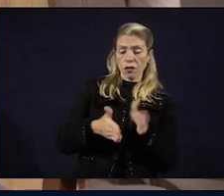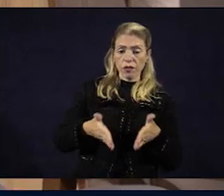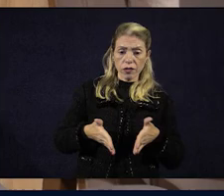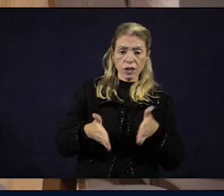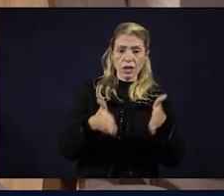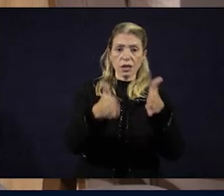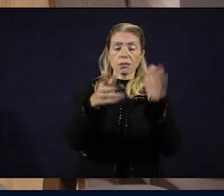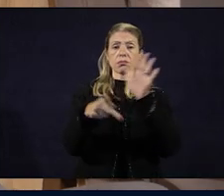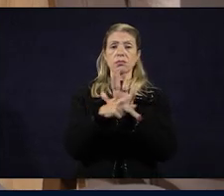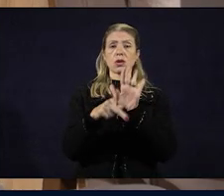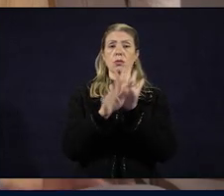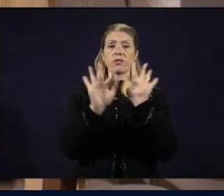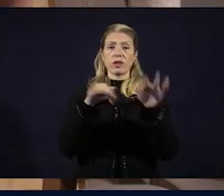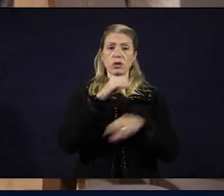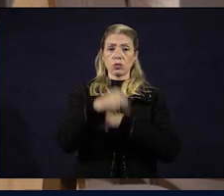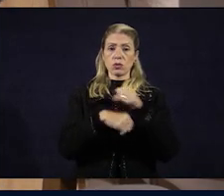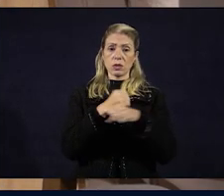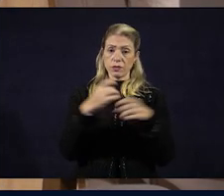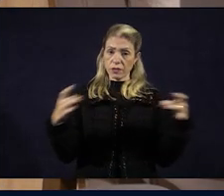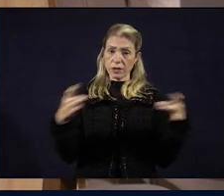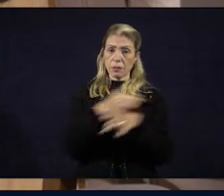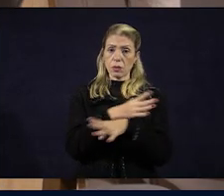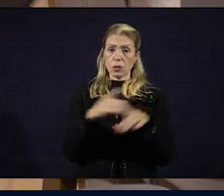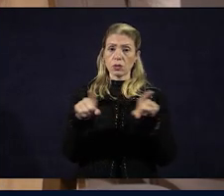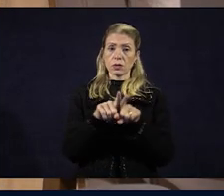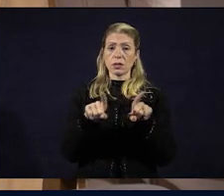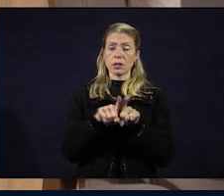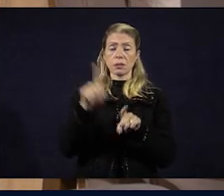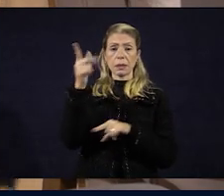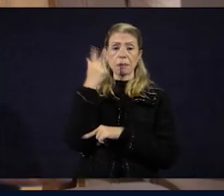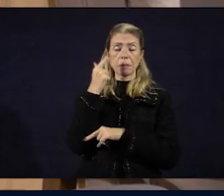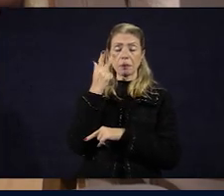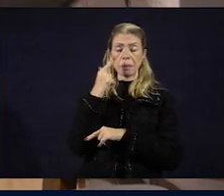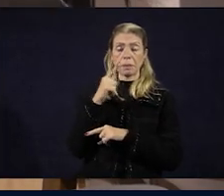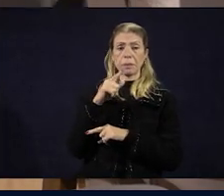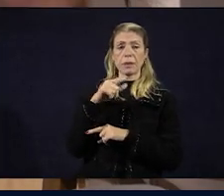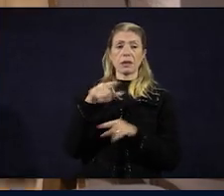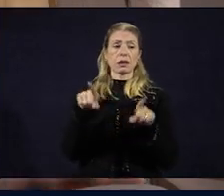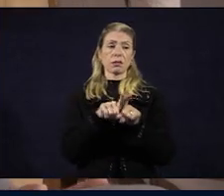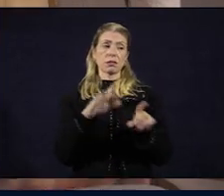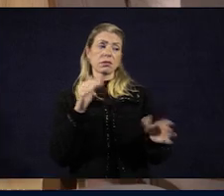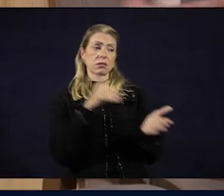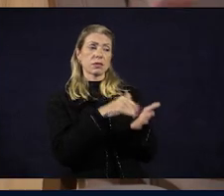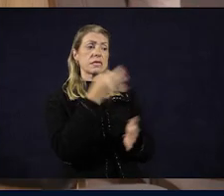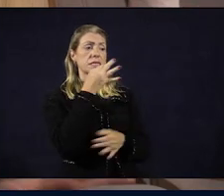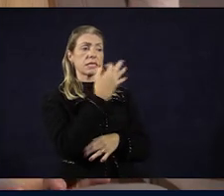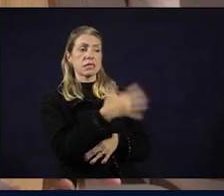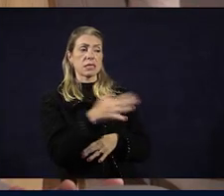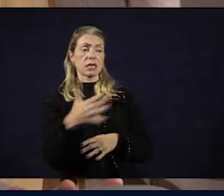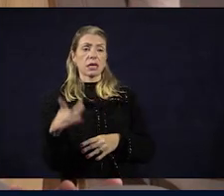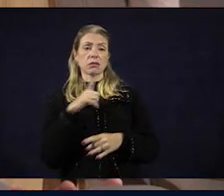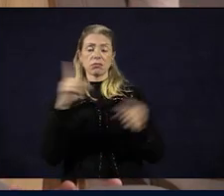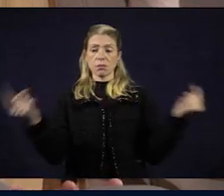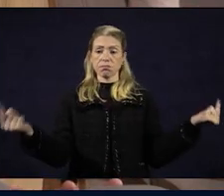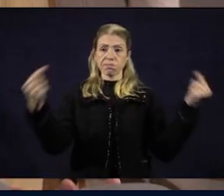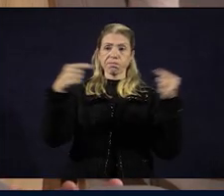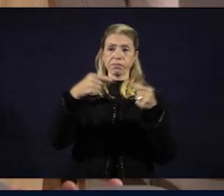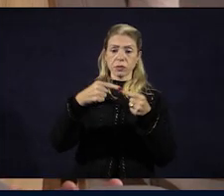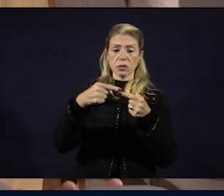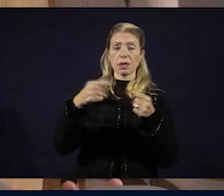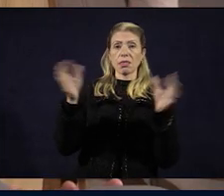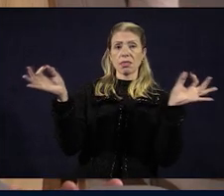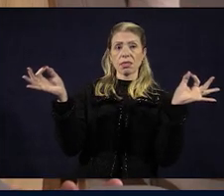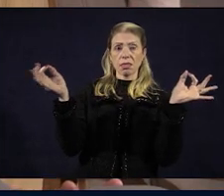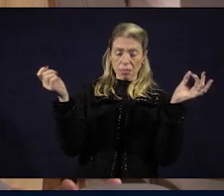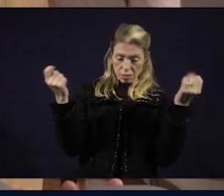para que nós possamos ter, então, esse eixo do Porto de Itaqui, no Maranhão, até o Porto de Santos, né? Chega ali em Estrela do Oeste, né? Conecta a Malha Paulista, e a gente